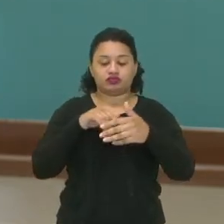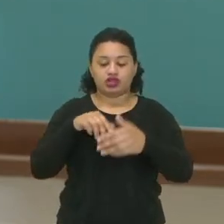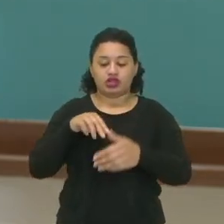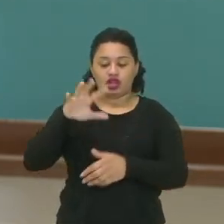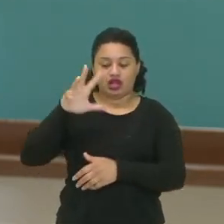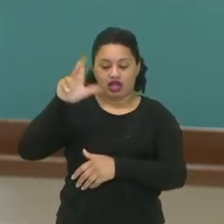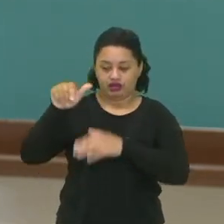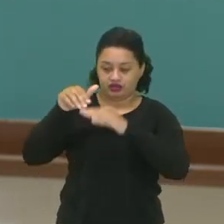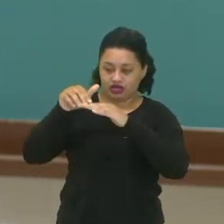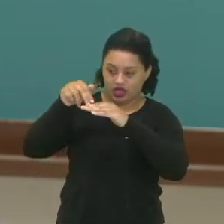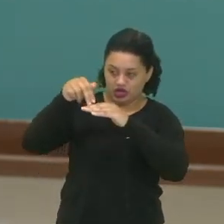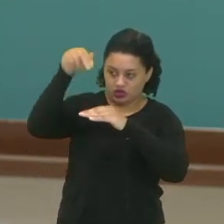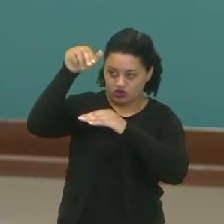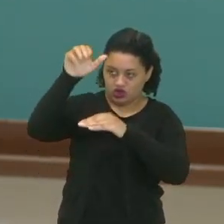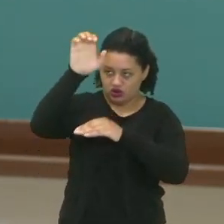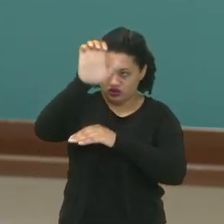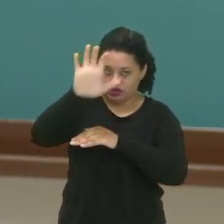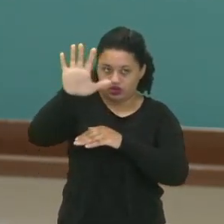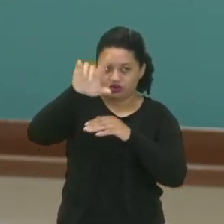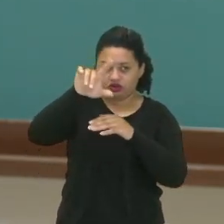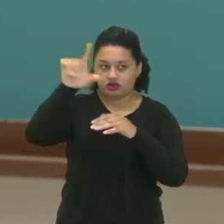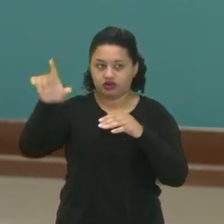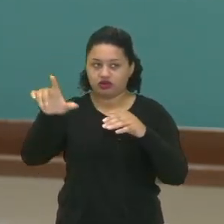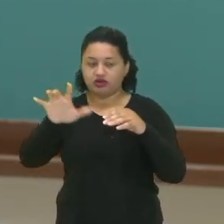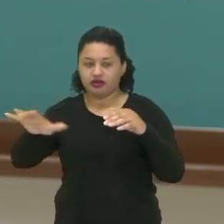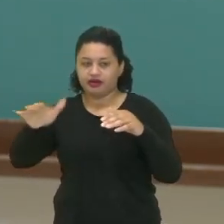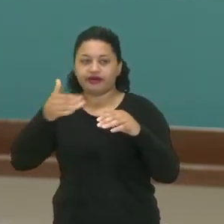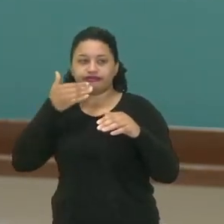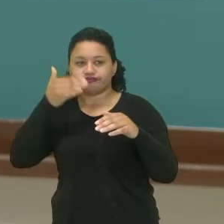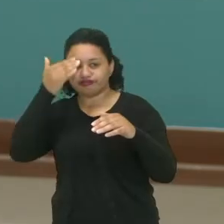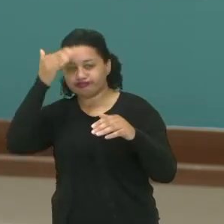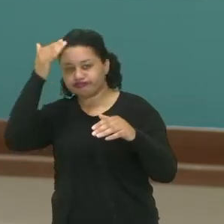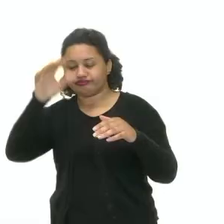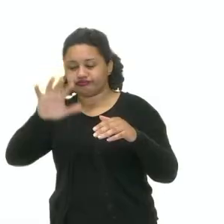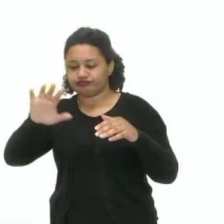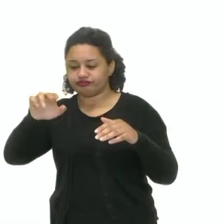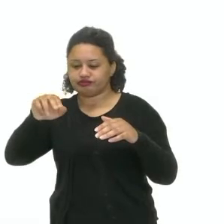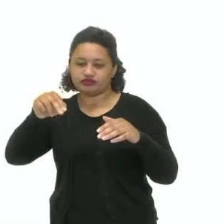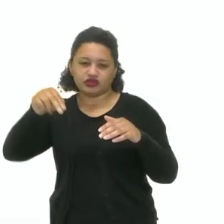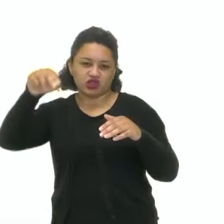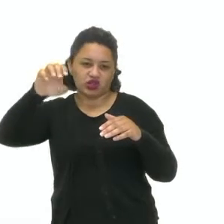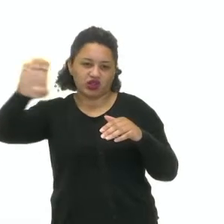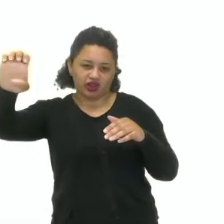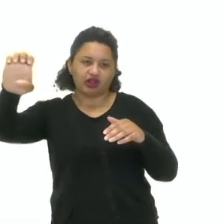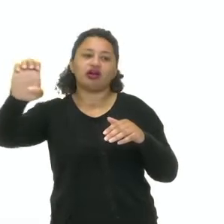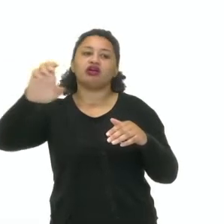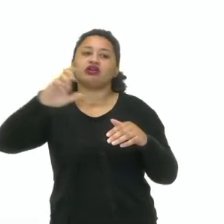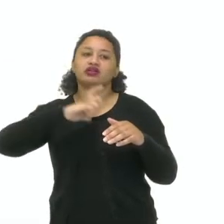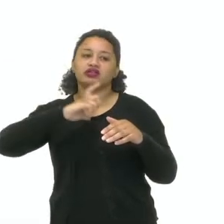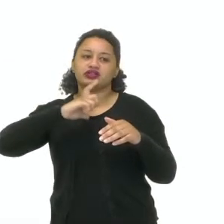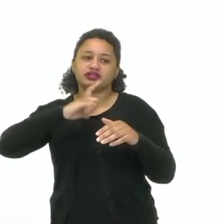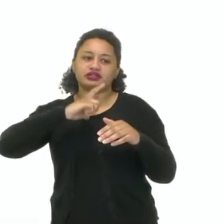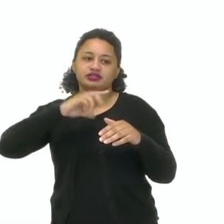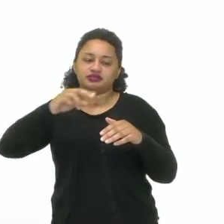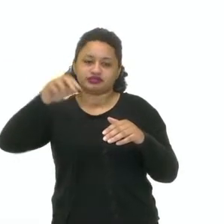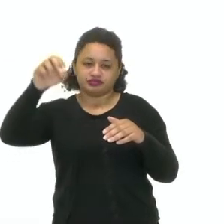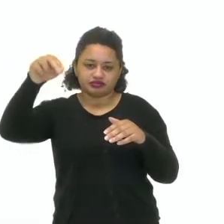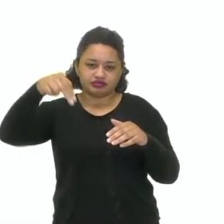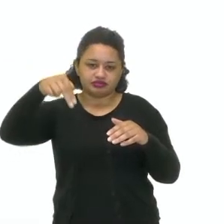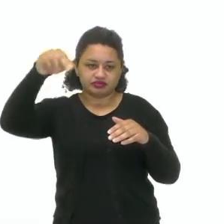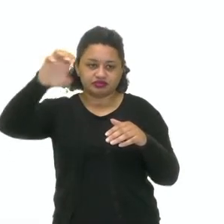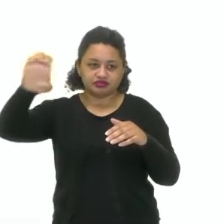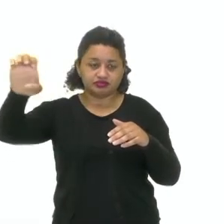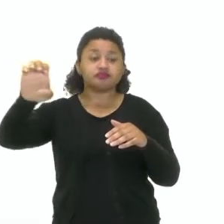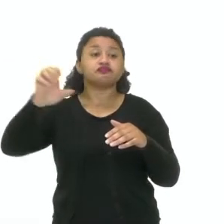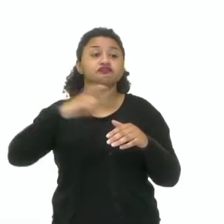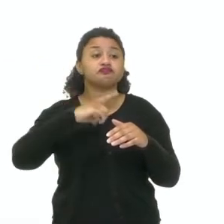norte da África, temos a Península Arábica a nordeste da África, então repare aí